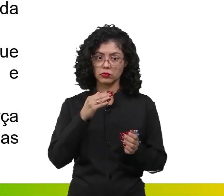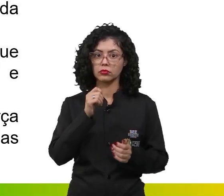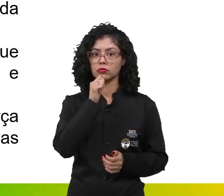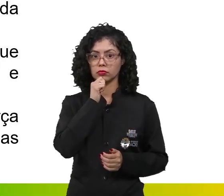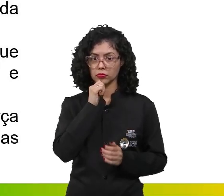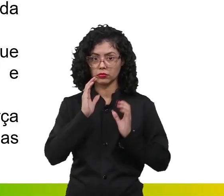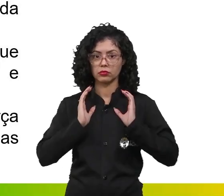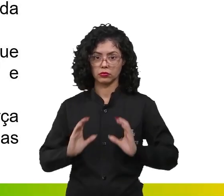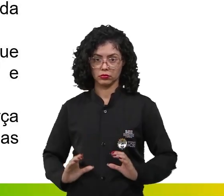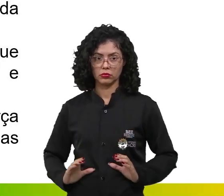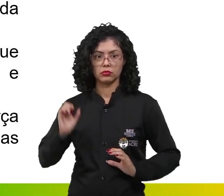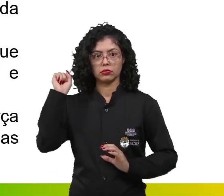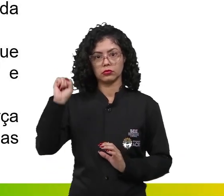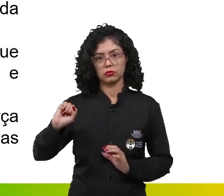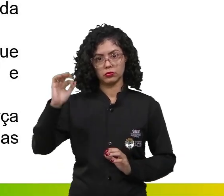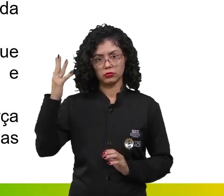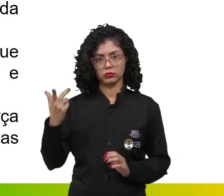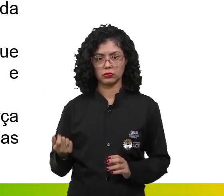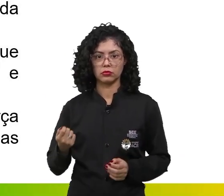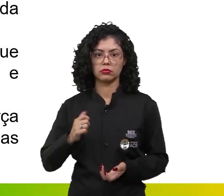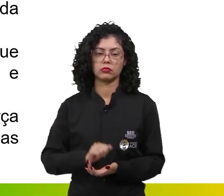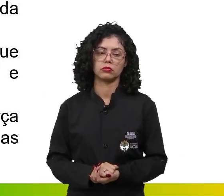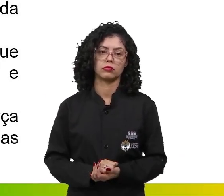da cidadania sul-africana.